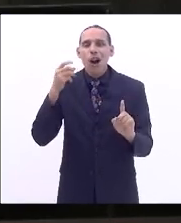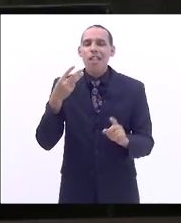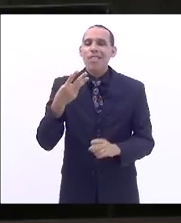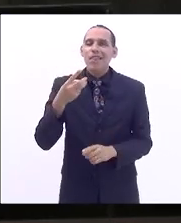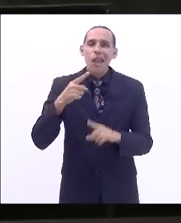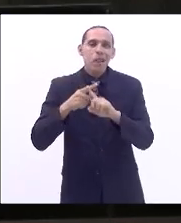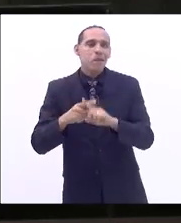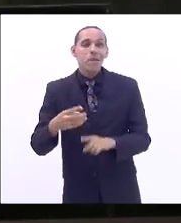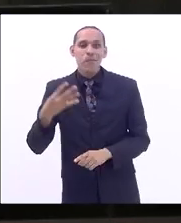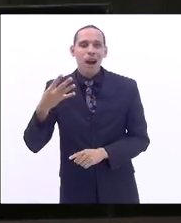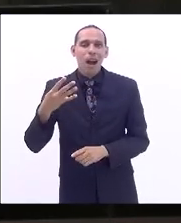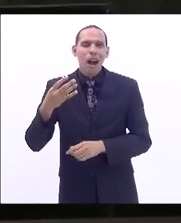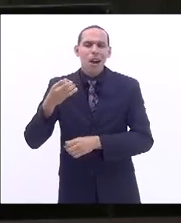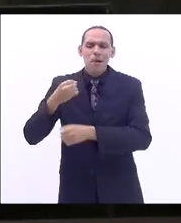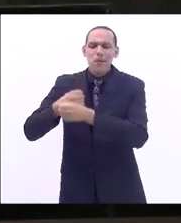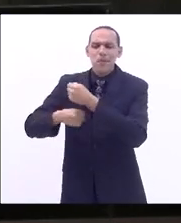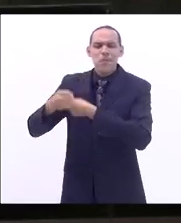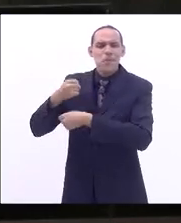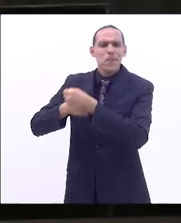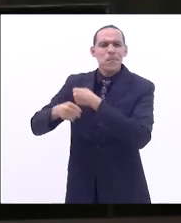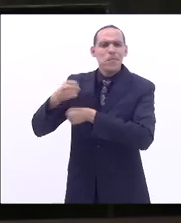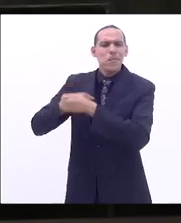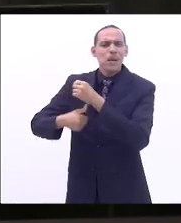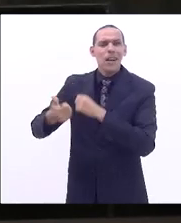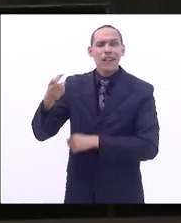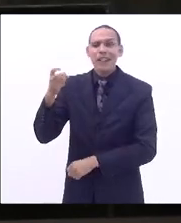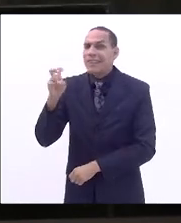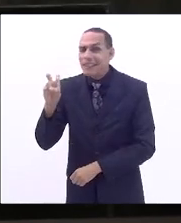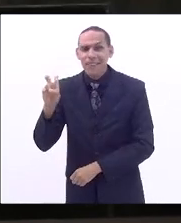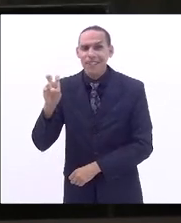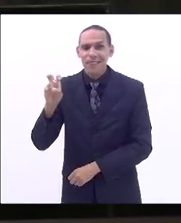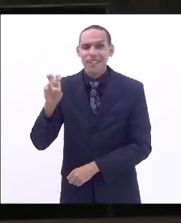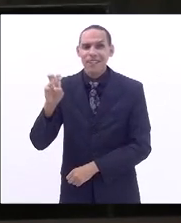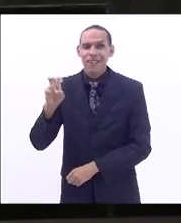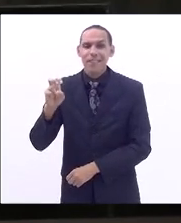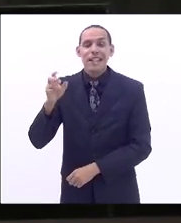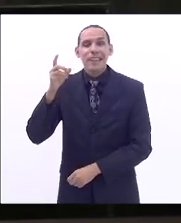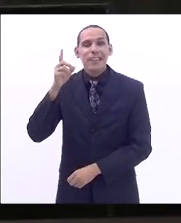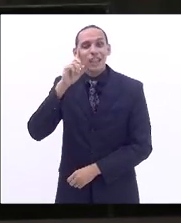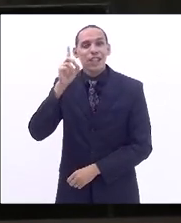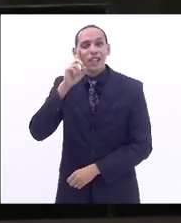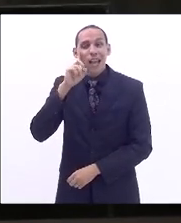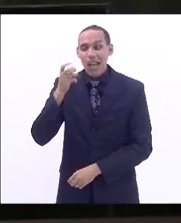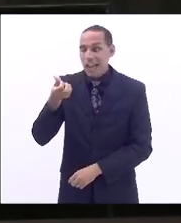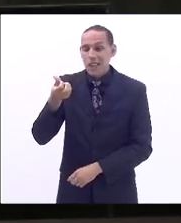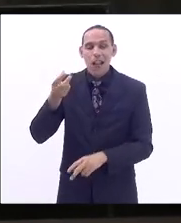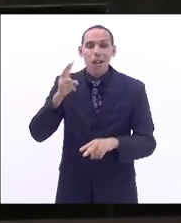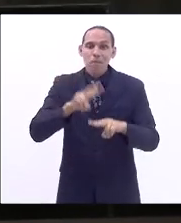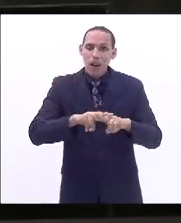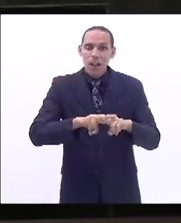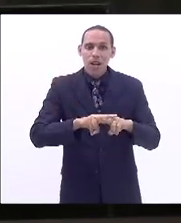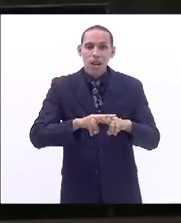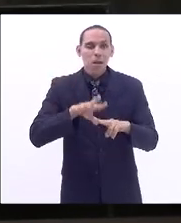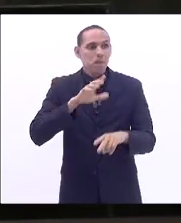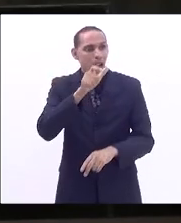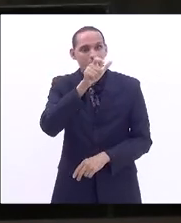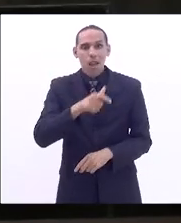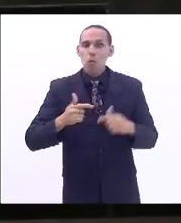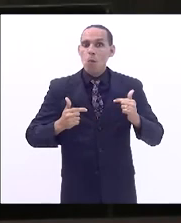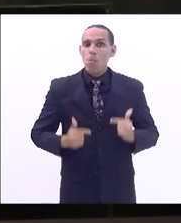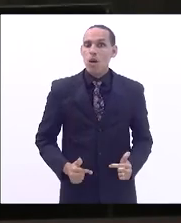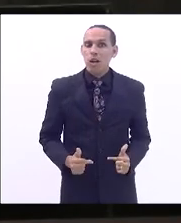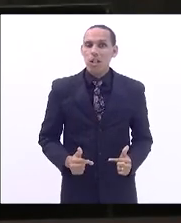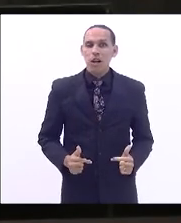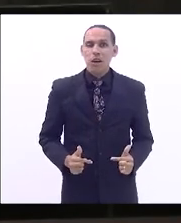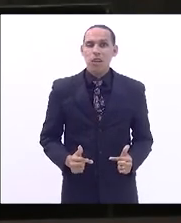4 de 15 anos atrás passou 6 os presos preso por um crime que não cometeu